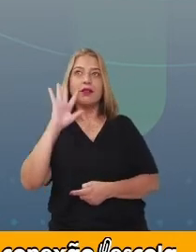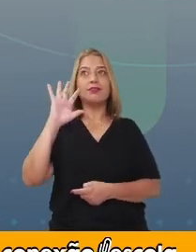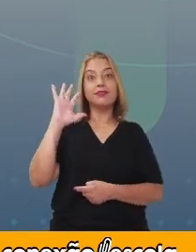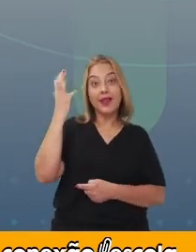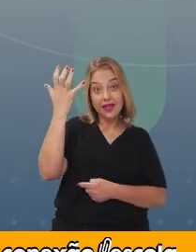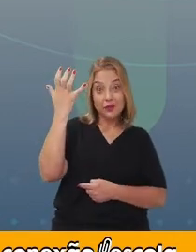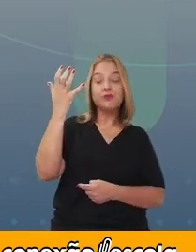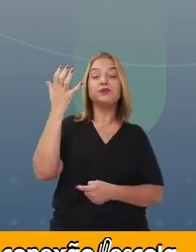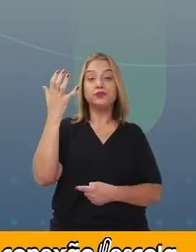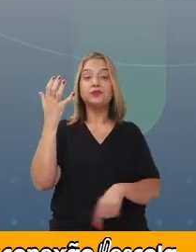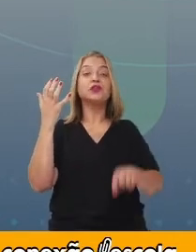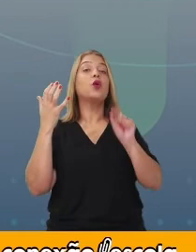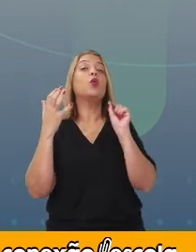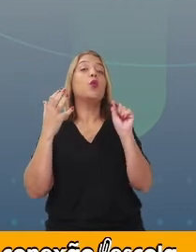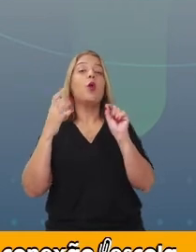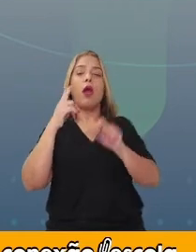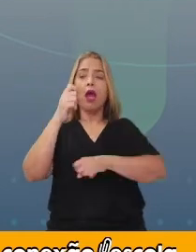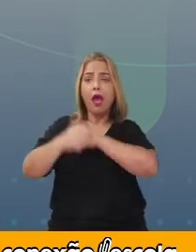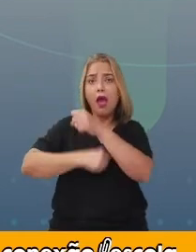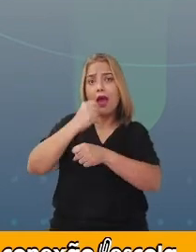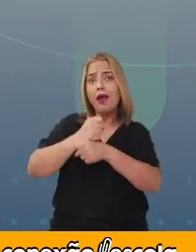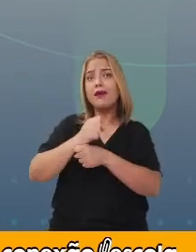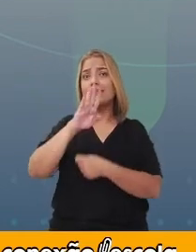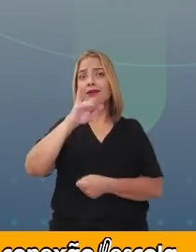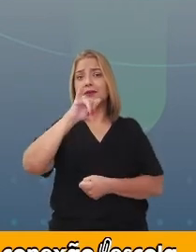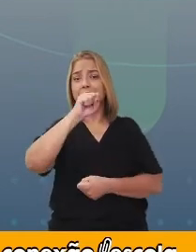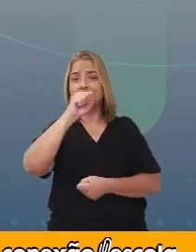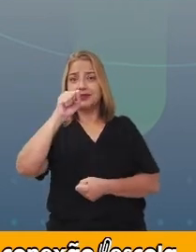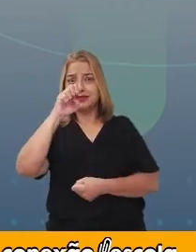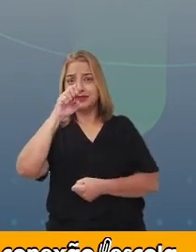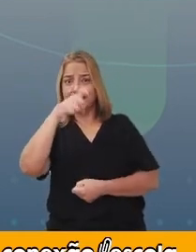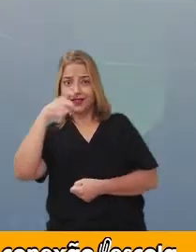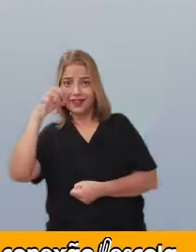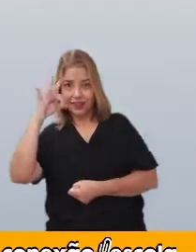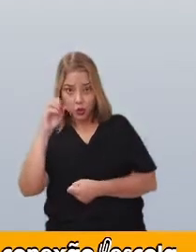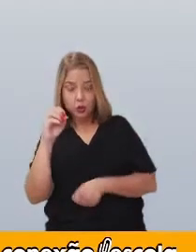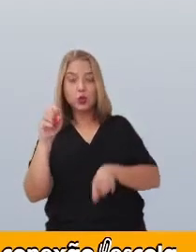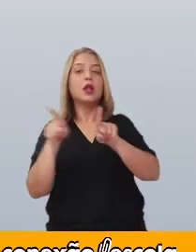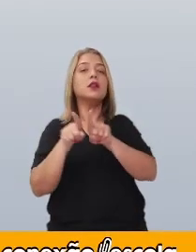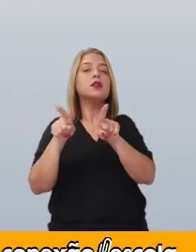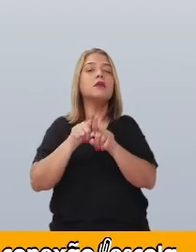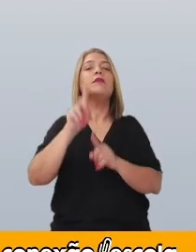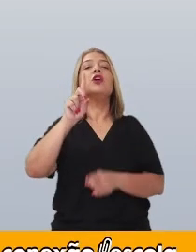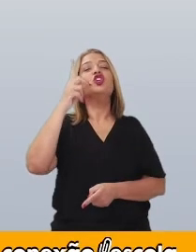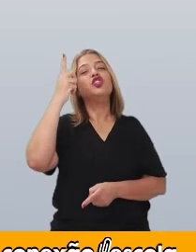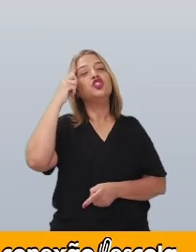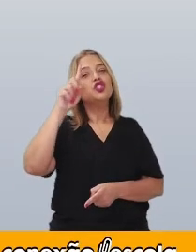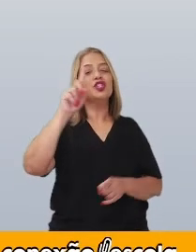tempo, o que é ano bissexto e recordamos os dias da